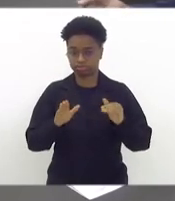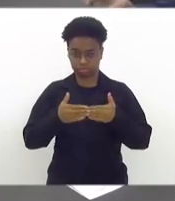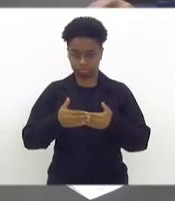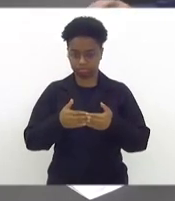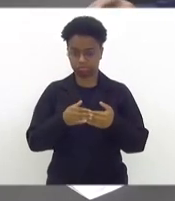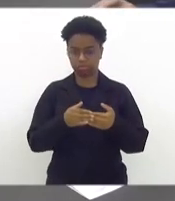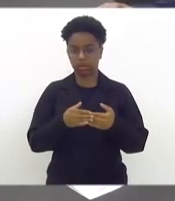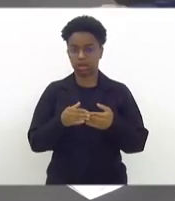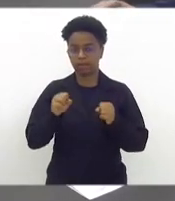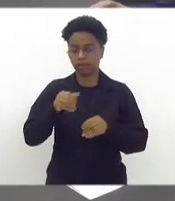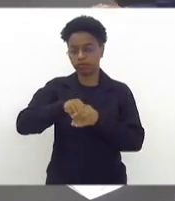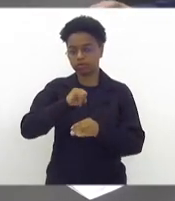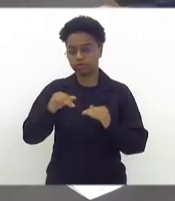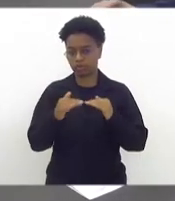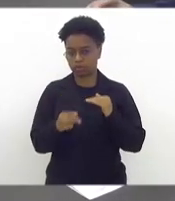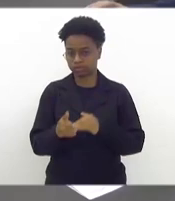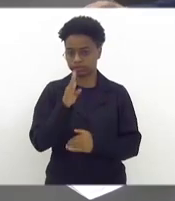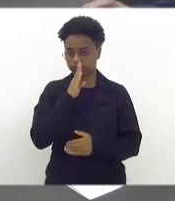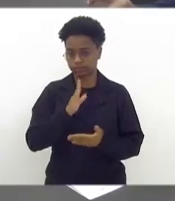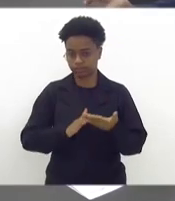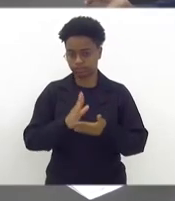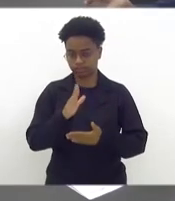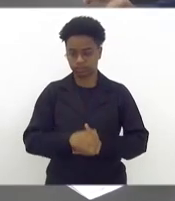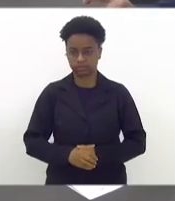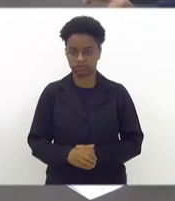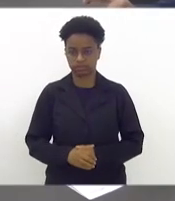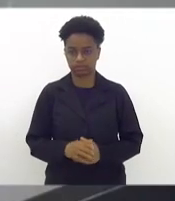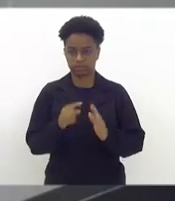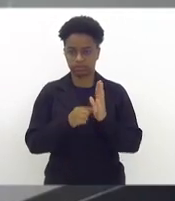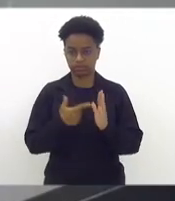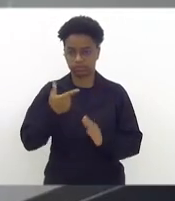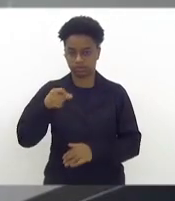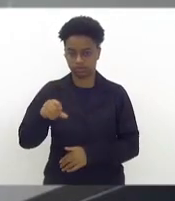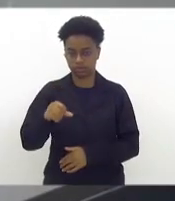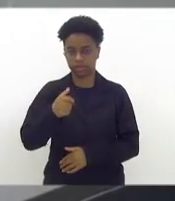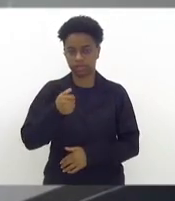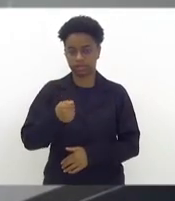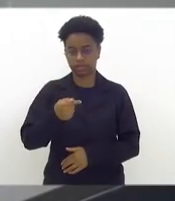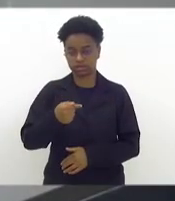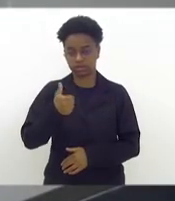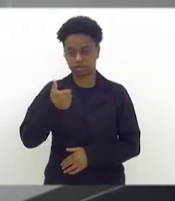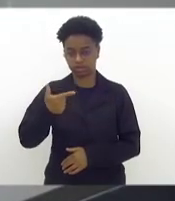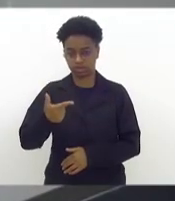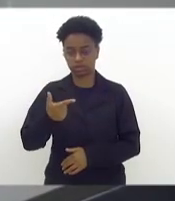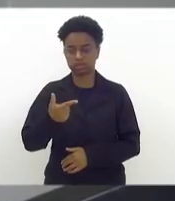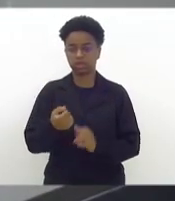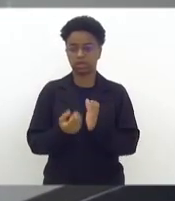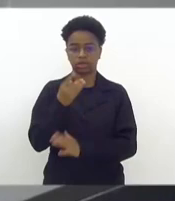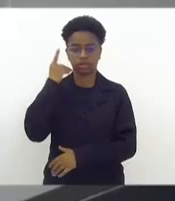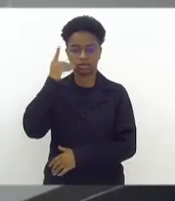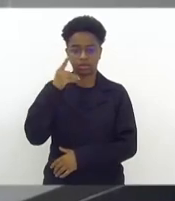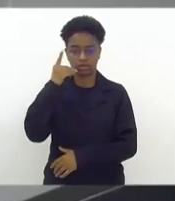encerrada a discussão. Em votação, senhores que aprovam, permaneçam como estão. Aprovado. 29 da pauta, PL 712/23, de autoria do